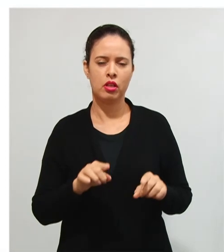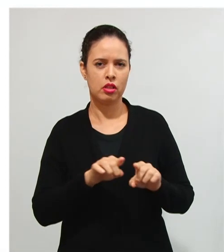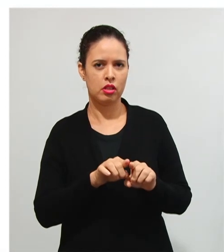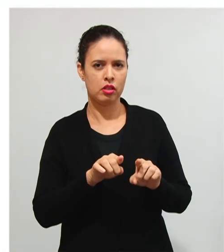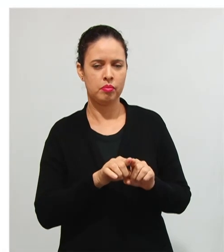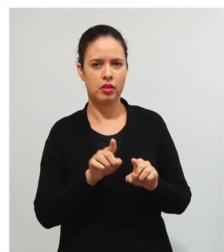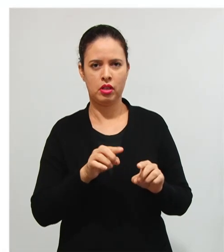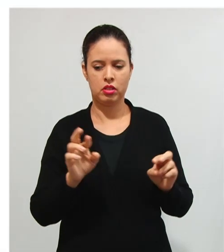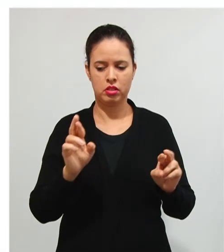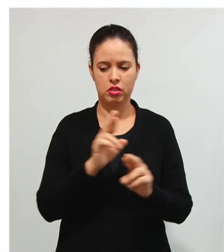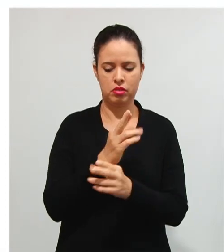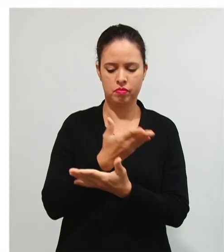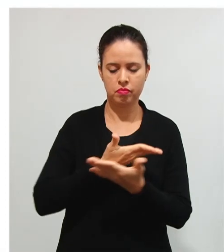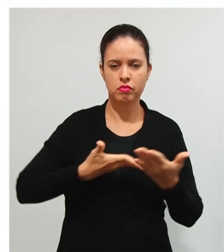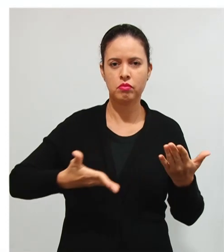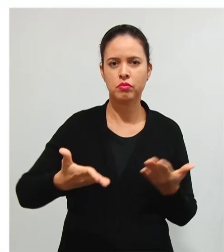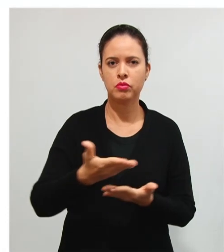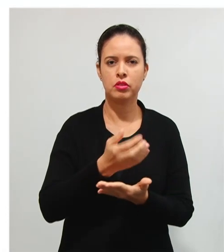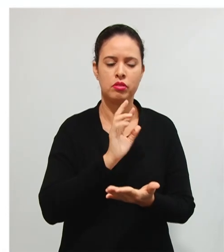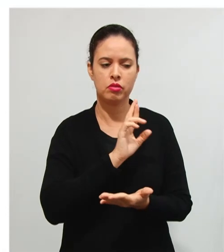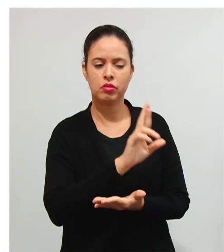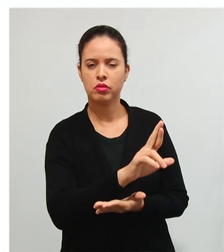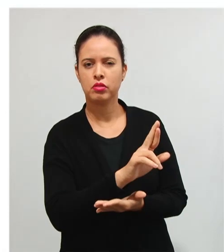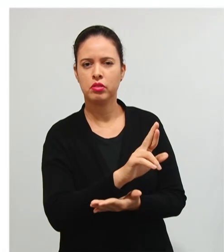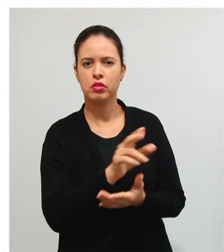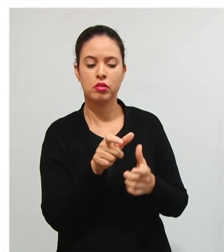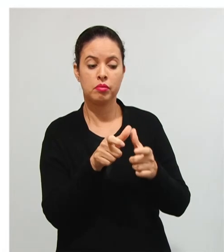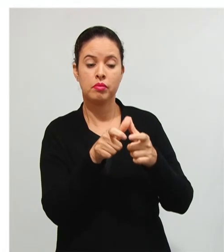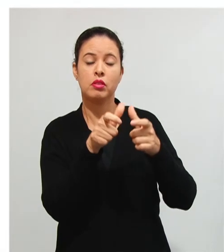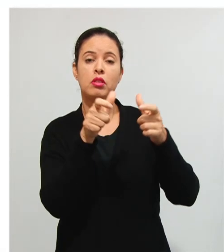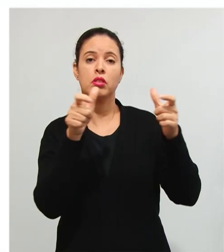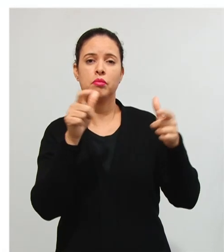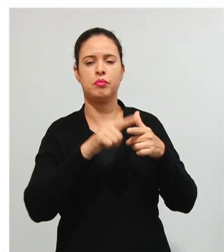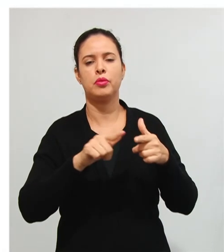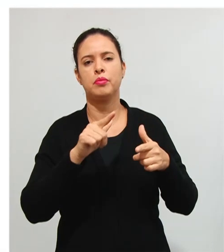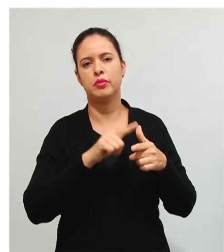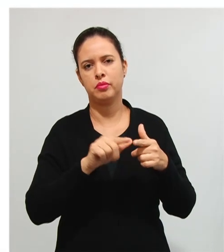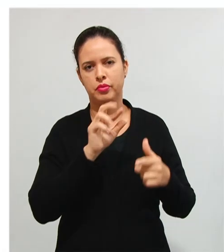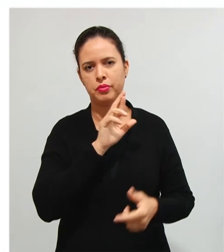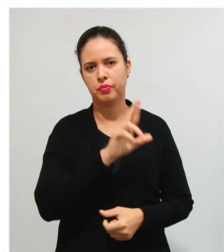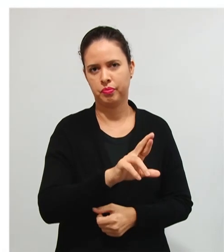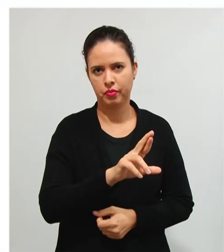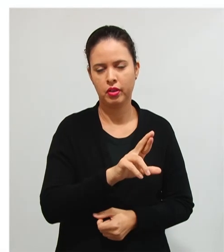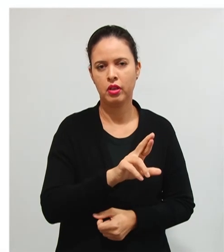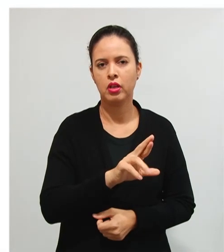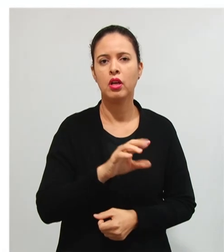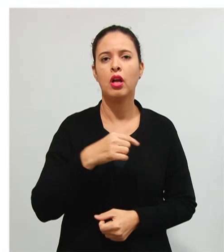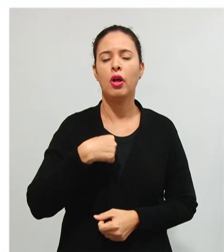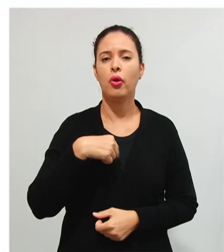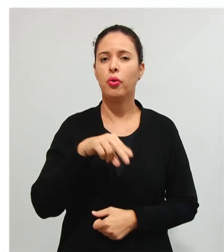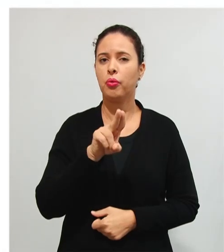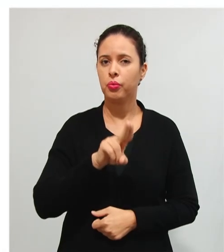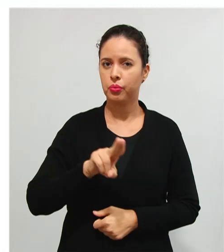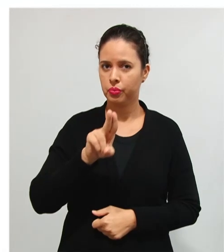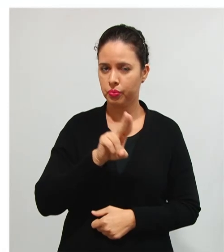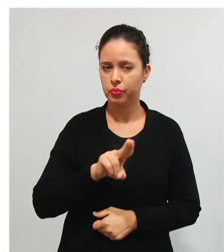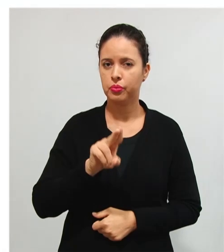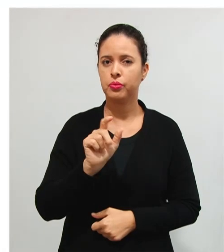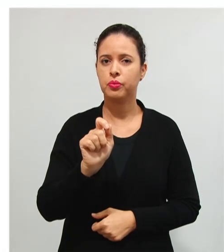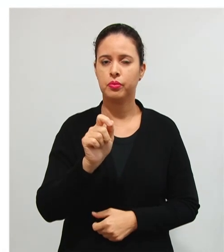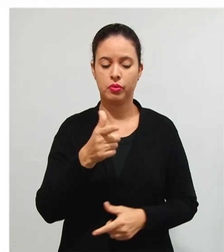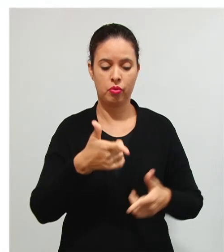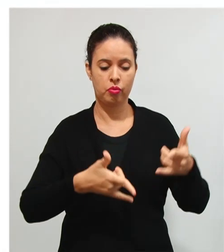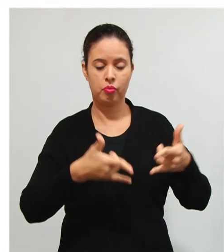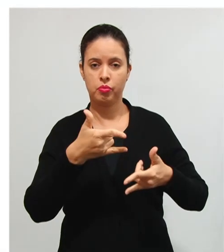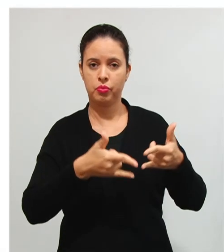e a transferência de soluções para uma ampla gama de problemas. Então, o que eu usei para que esse robô